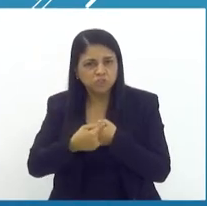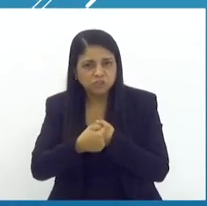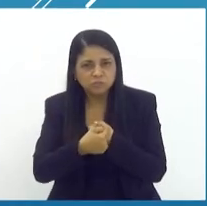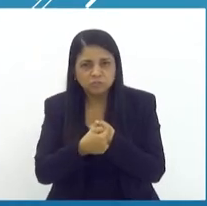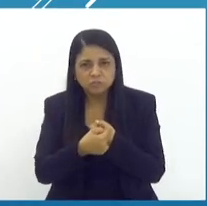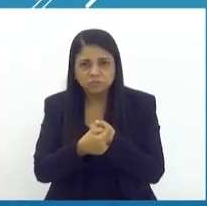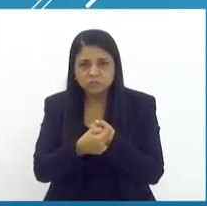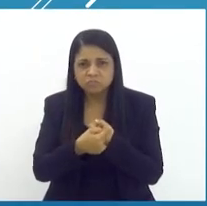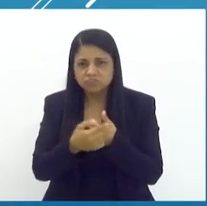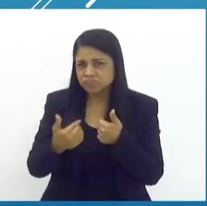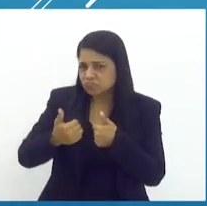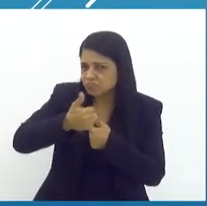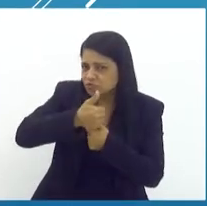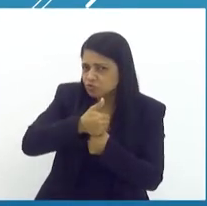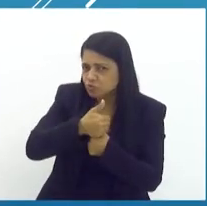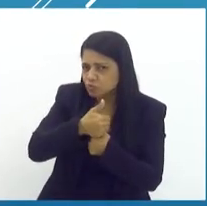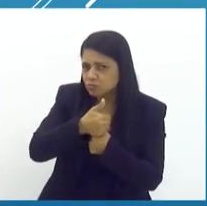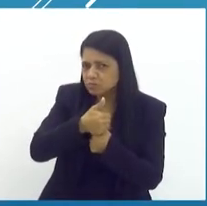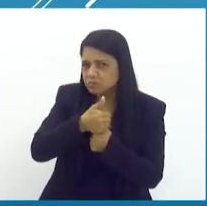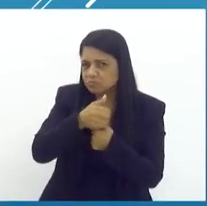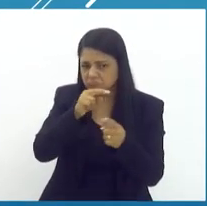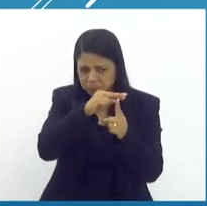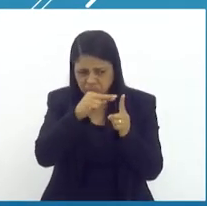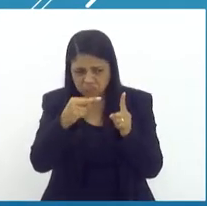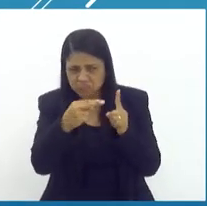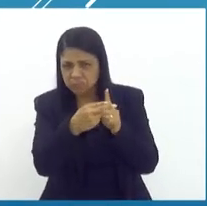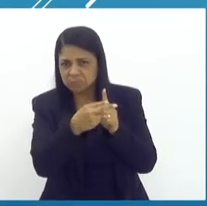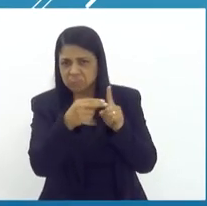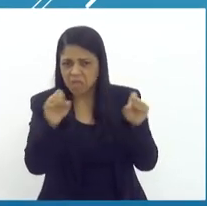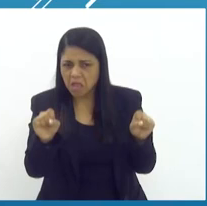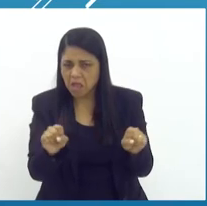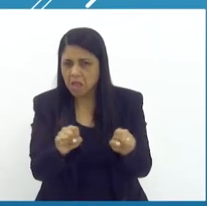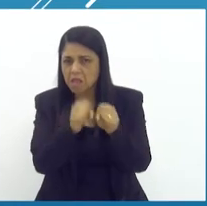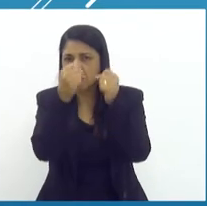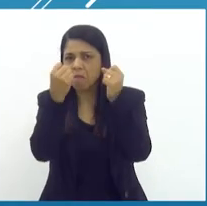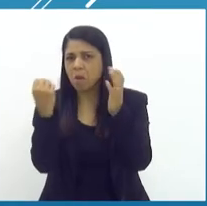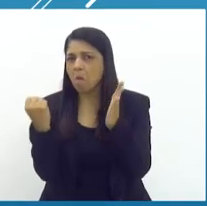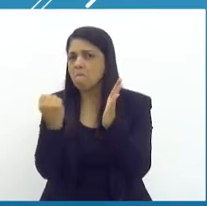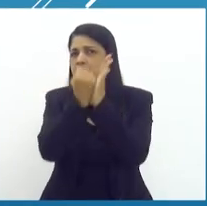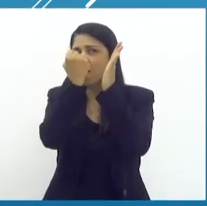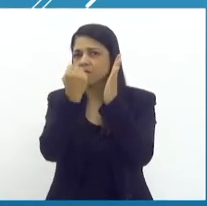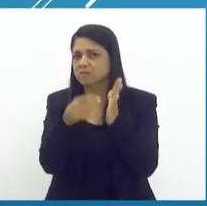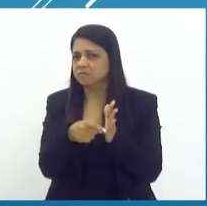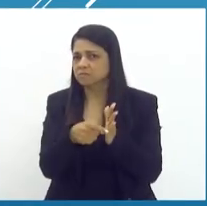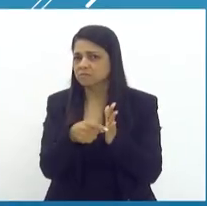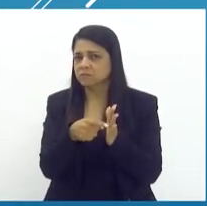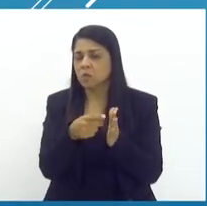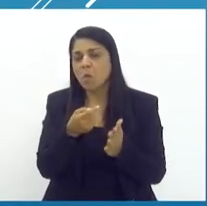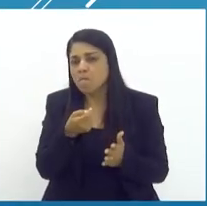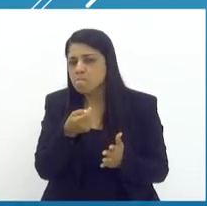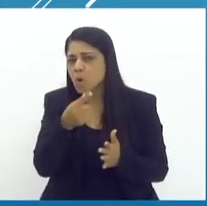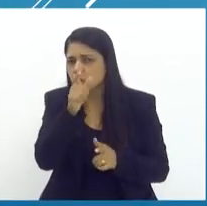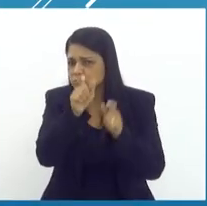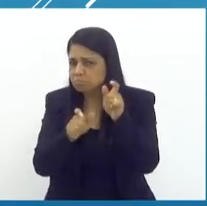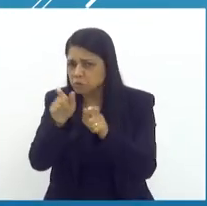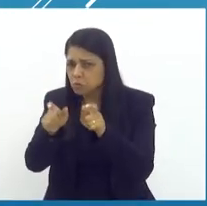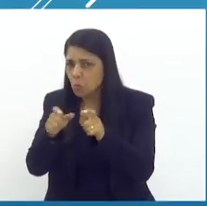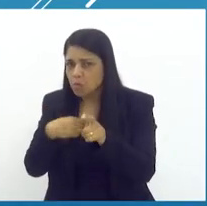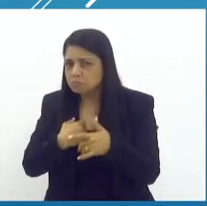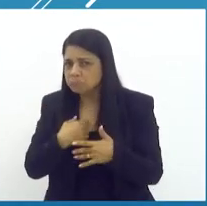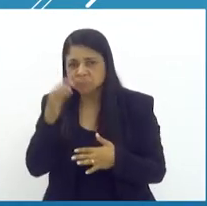modesta Ótica uma quebra do pacto federativo e pouca gente ouviu falar nisso